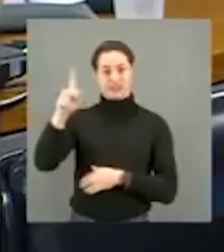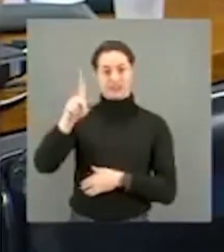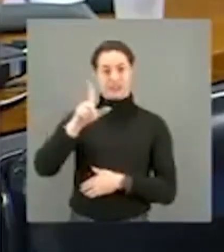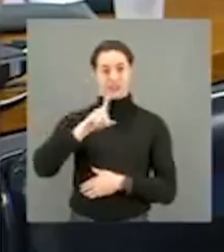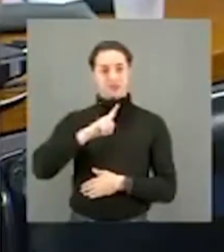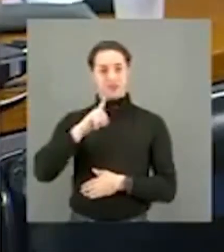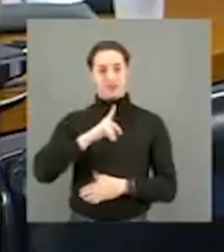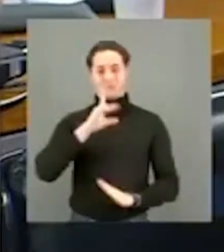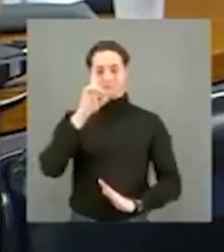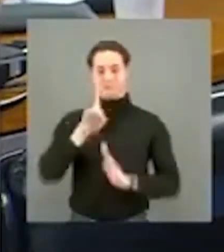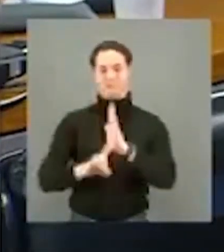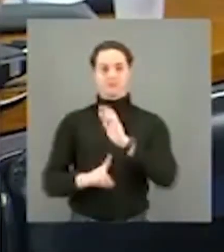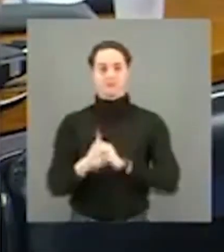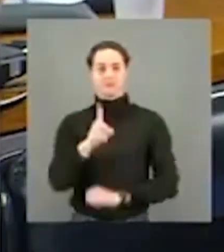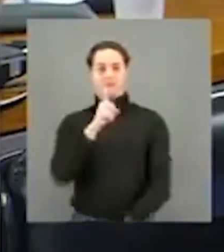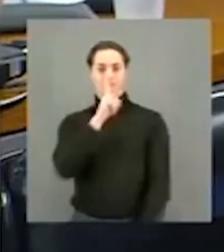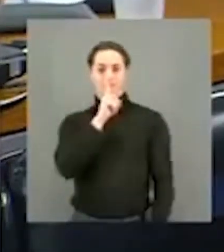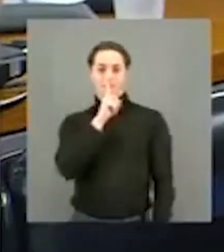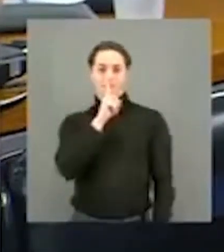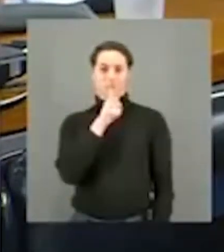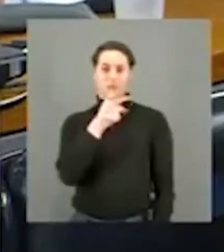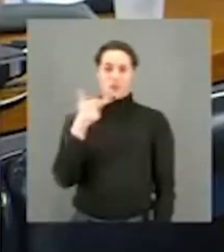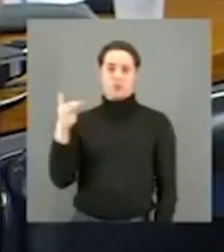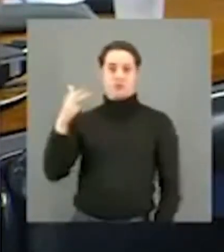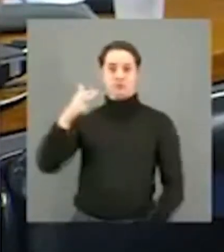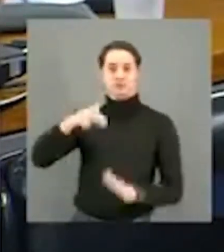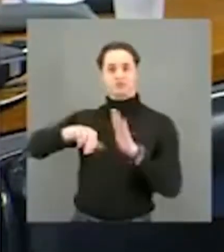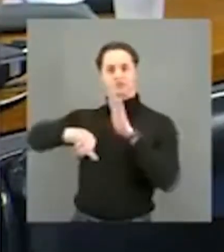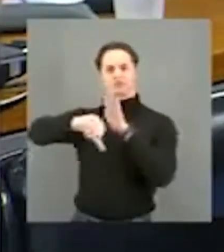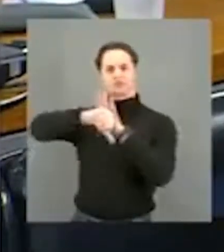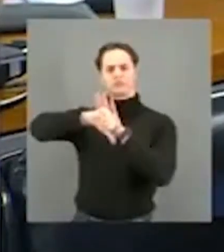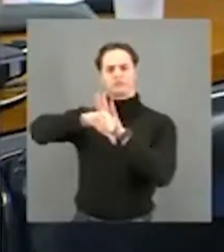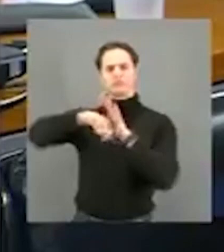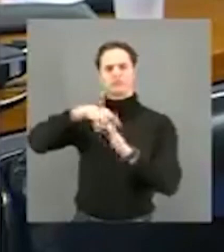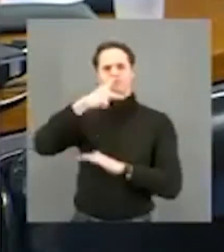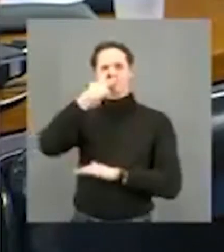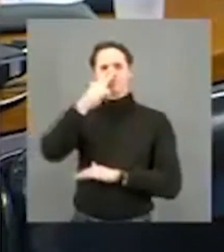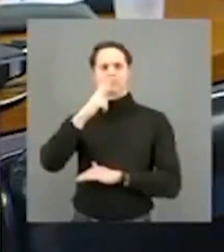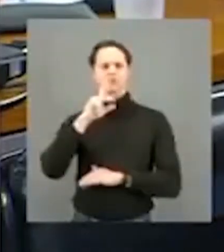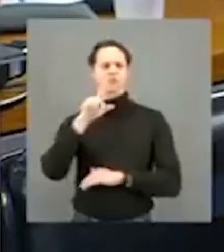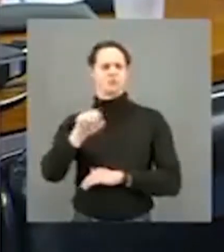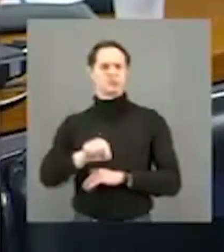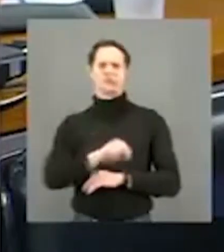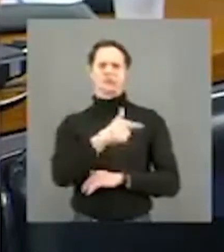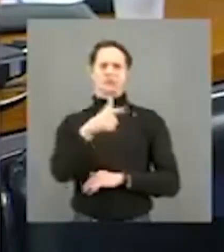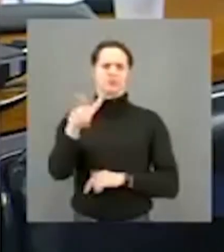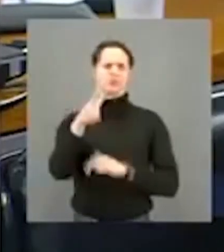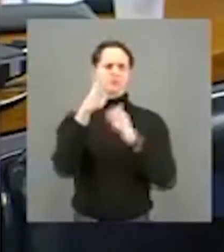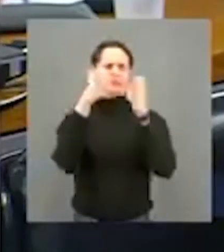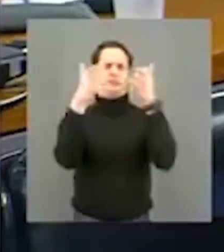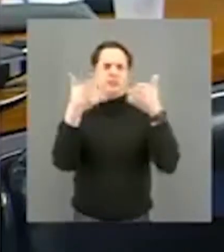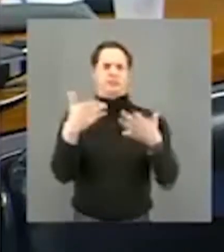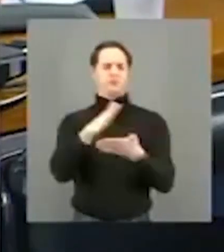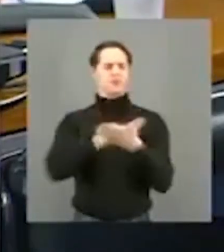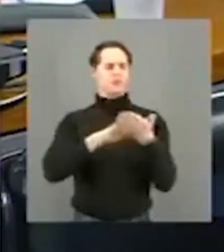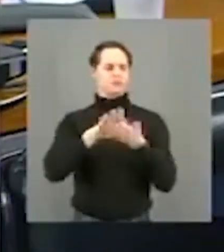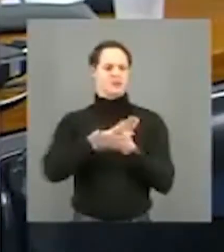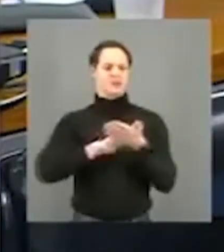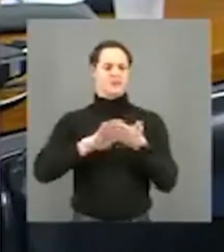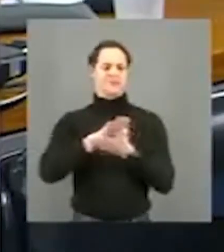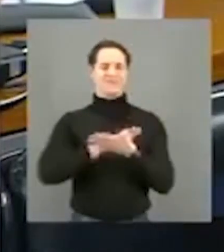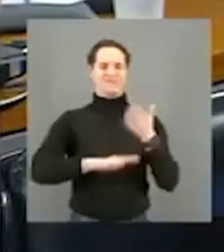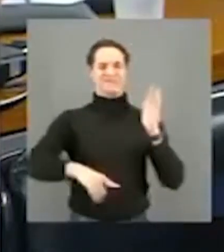em silêncio, para as coisas que o incriminem, me parece que não há sentido em algumas negativas